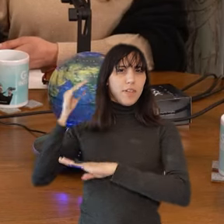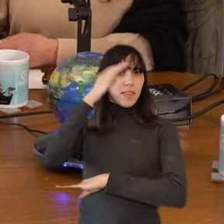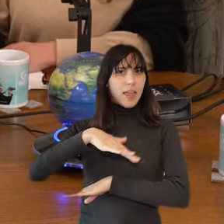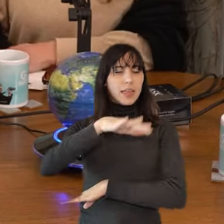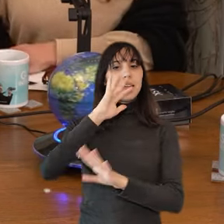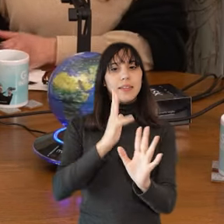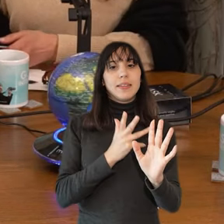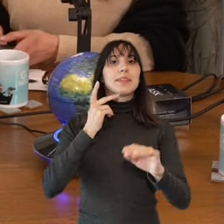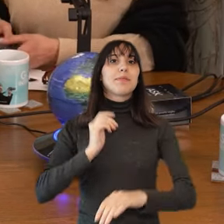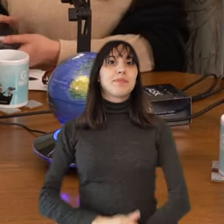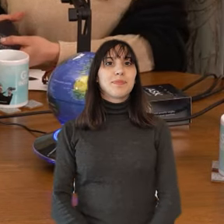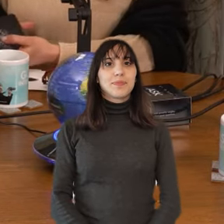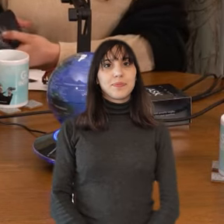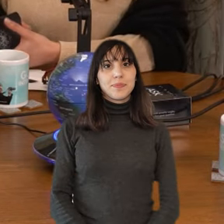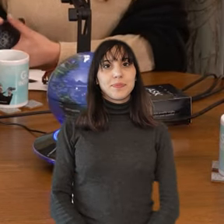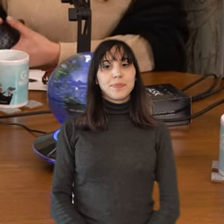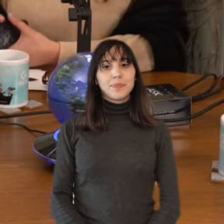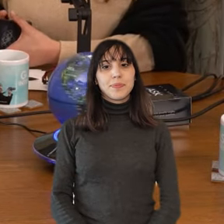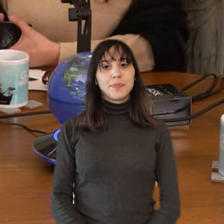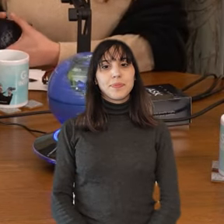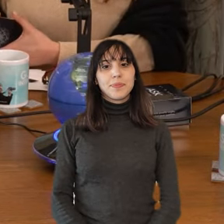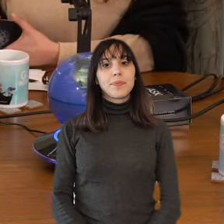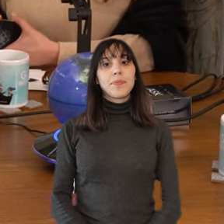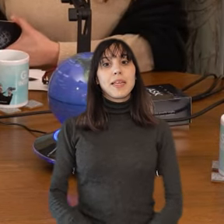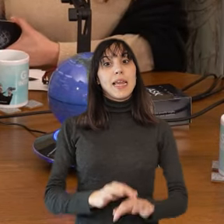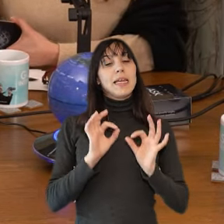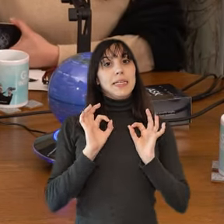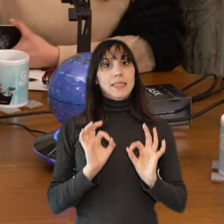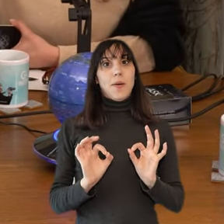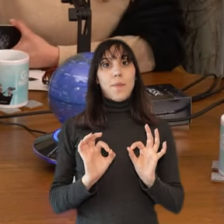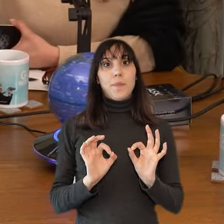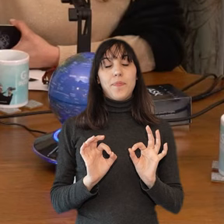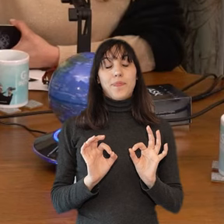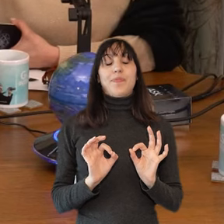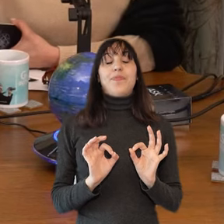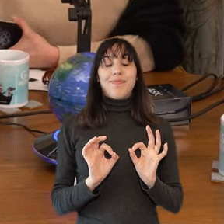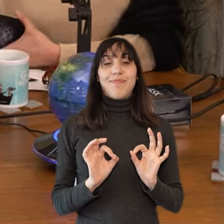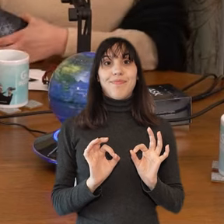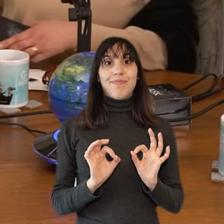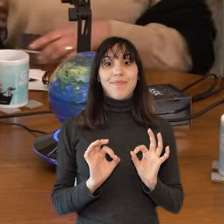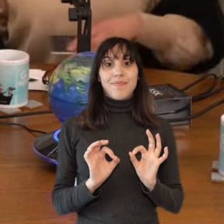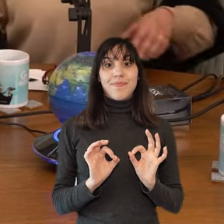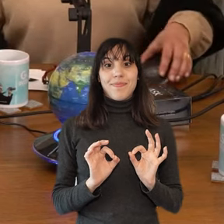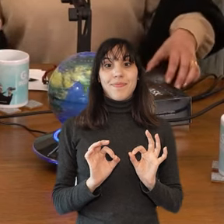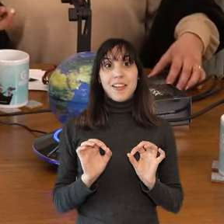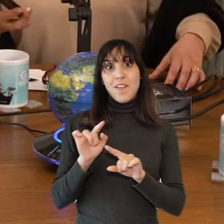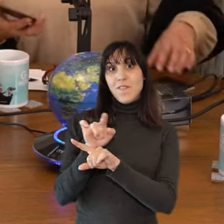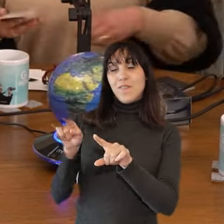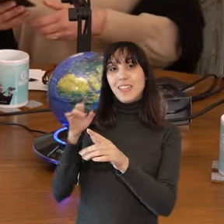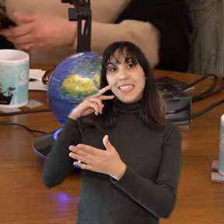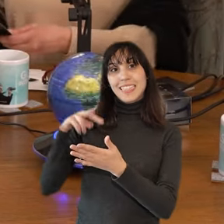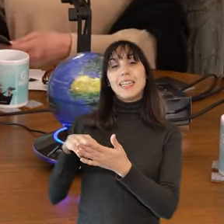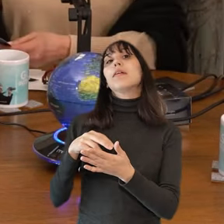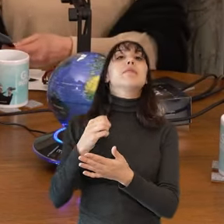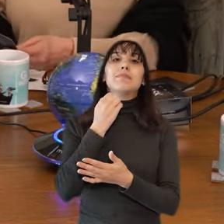irlandesa então h a eu é para tar vocês L mais elegante não